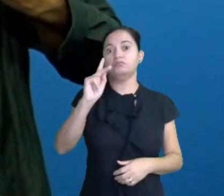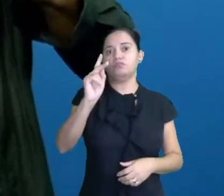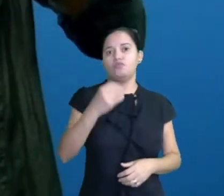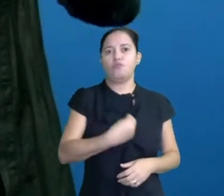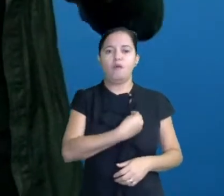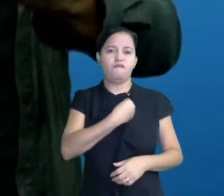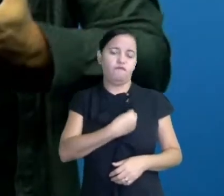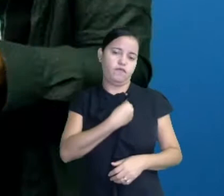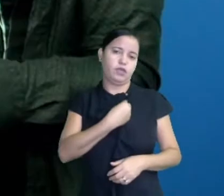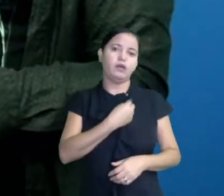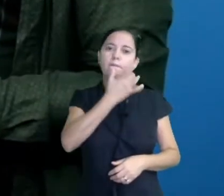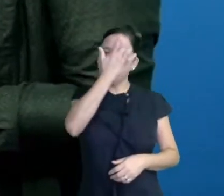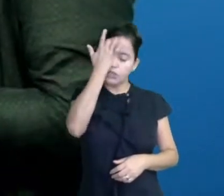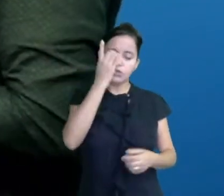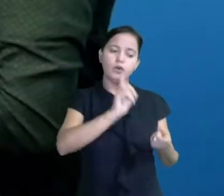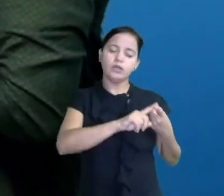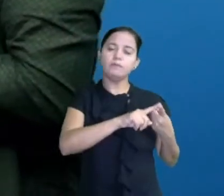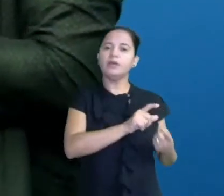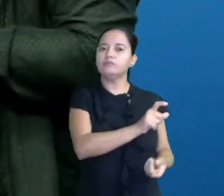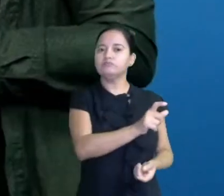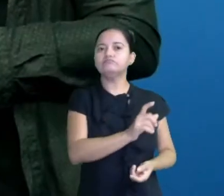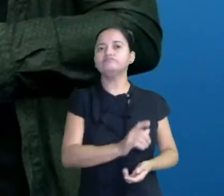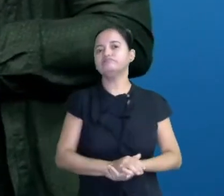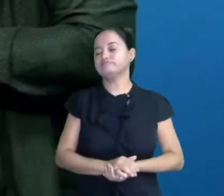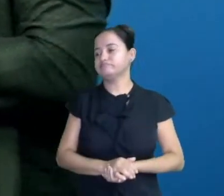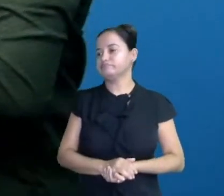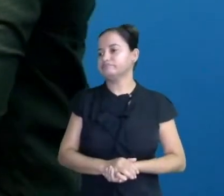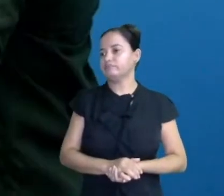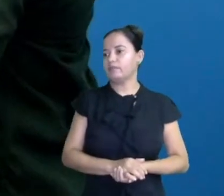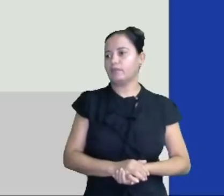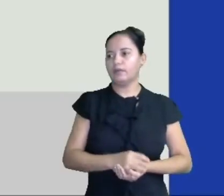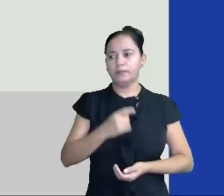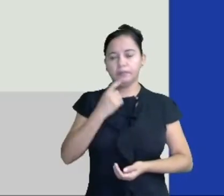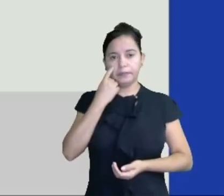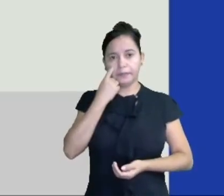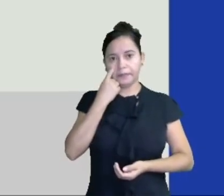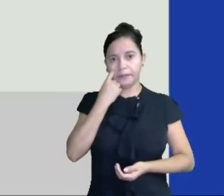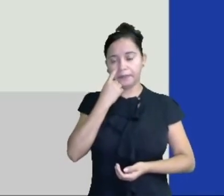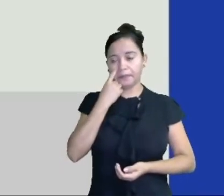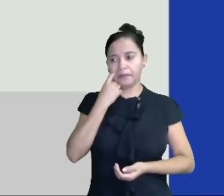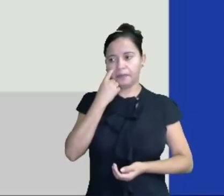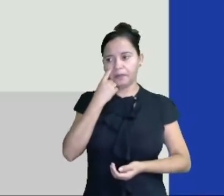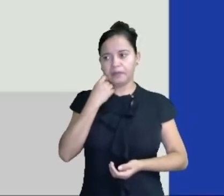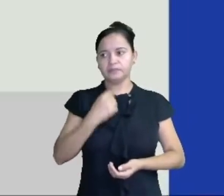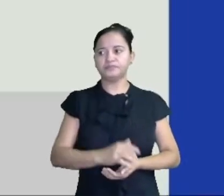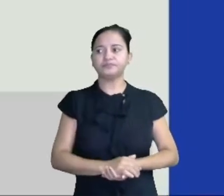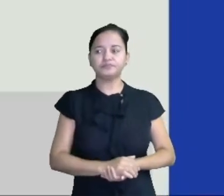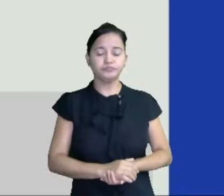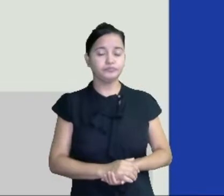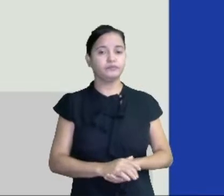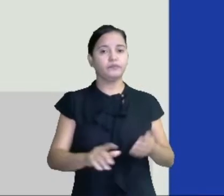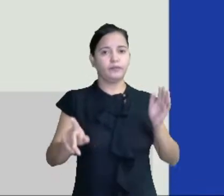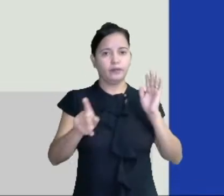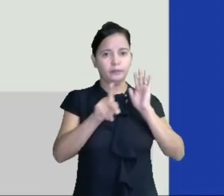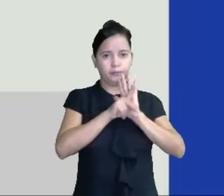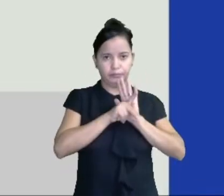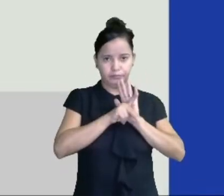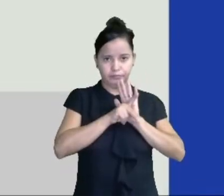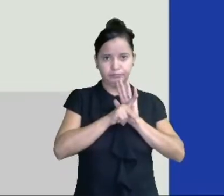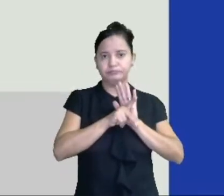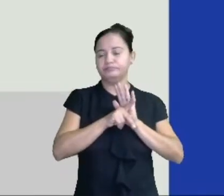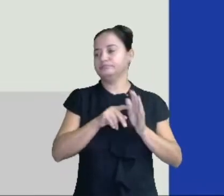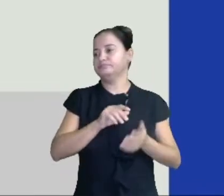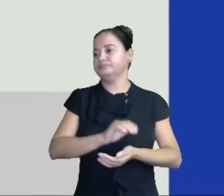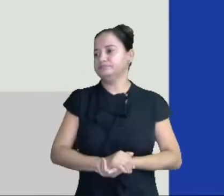vida e da vida de quem está próximo de você. Próximo slide, produção. E aí, a gente vai falar da progesterona, que é chamado um hormônio